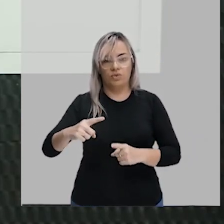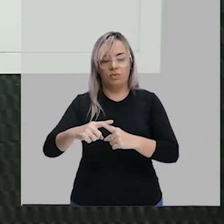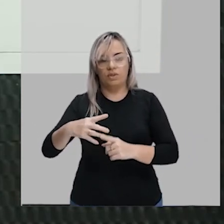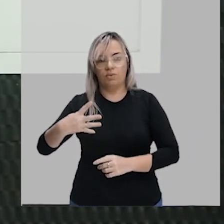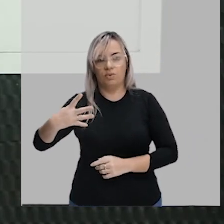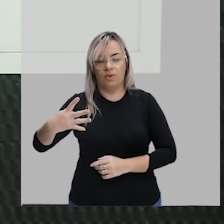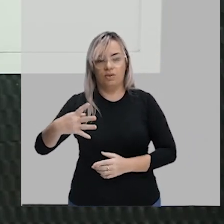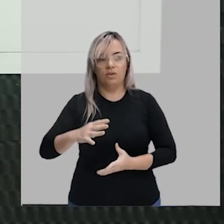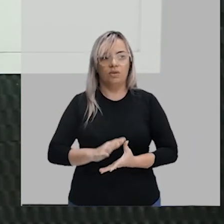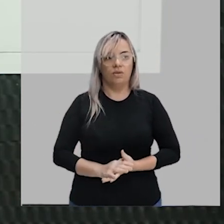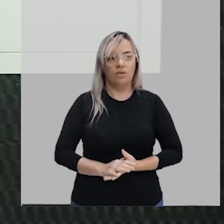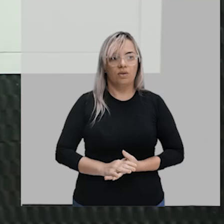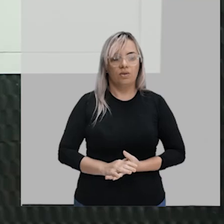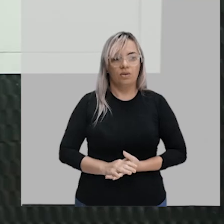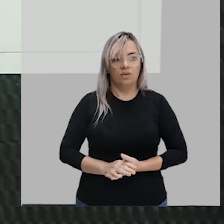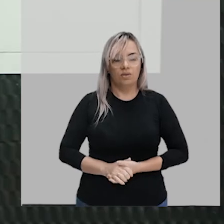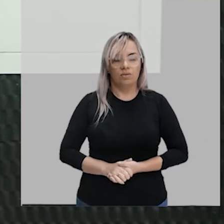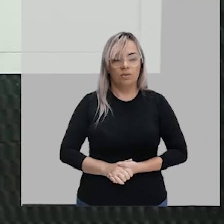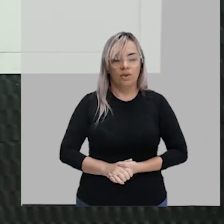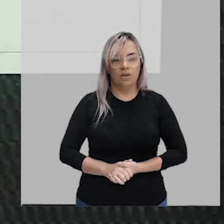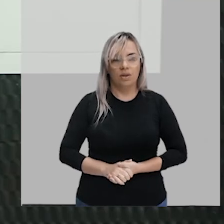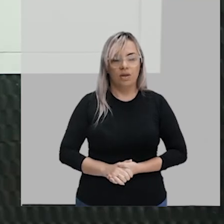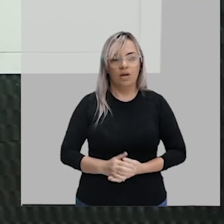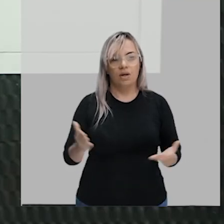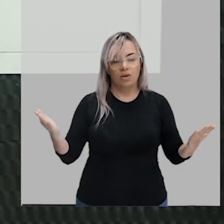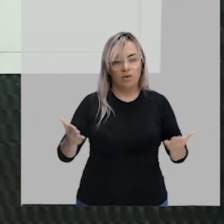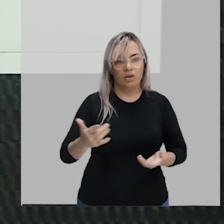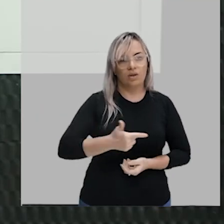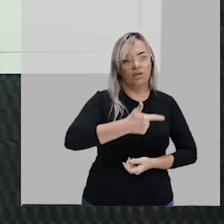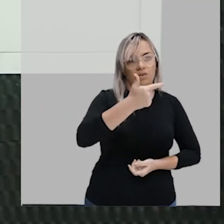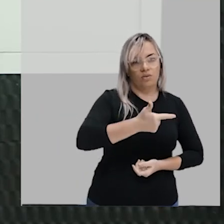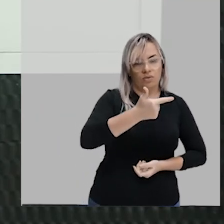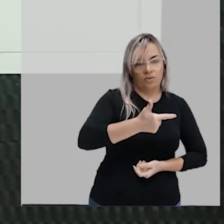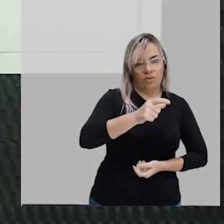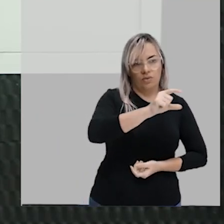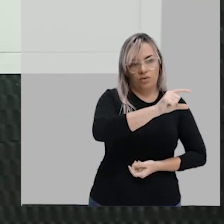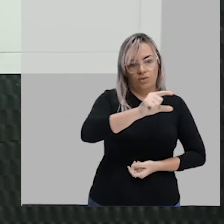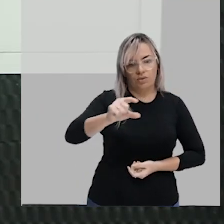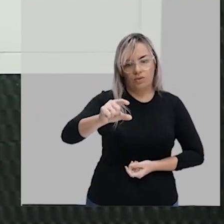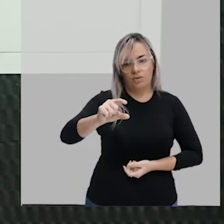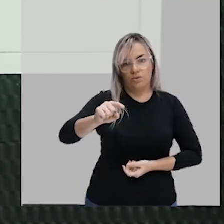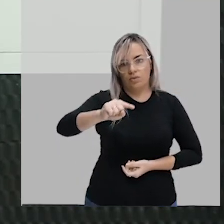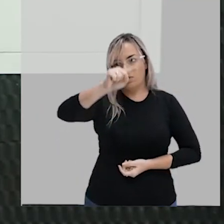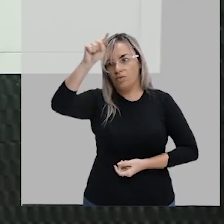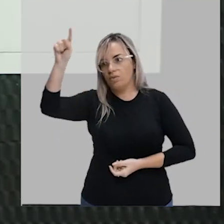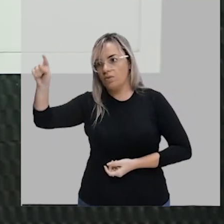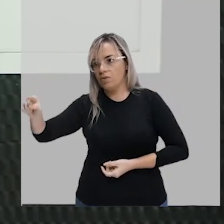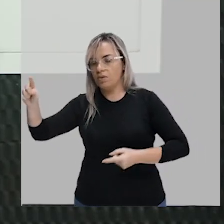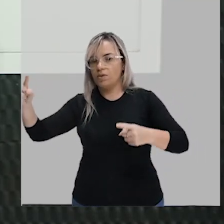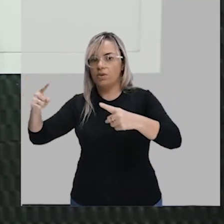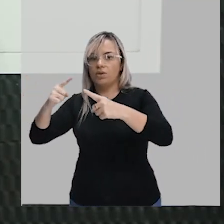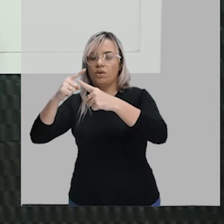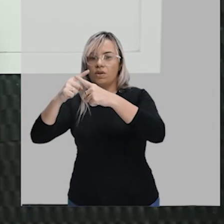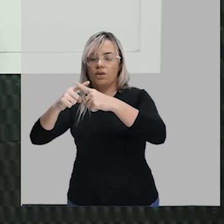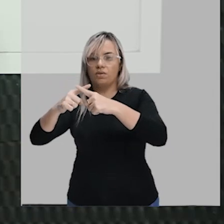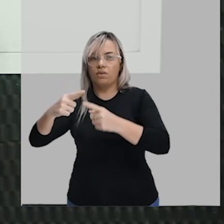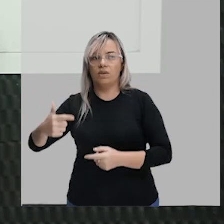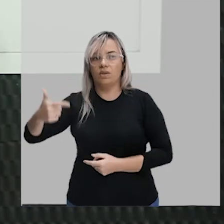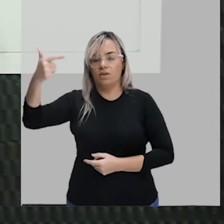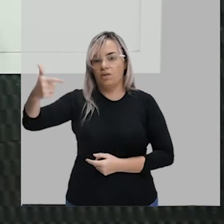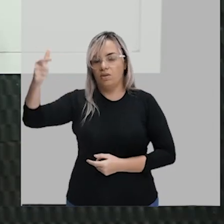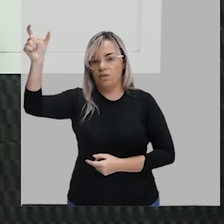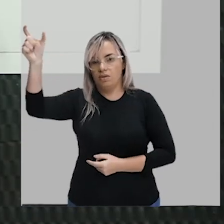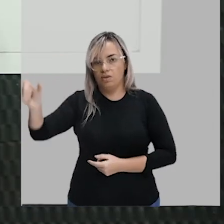Certo? Vou pegar a segunda linha e multiplicar pela segunda coluna. 3 multiplicado